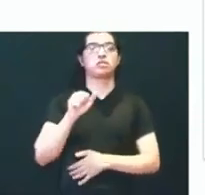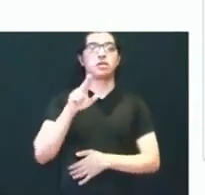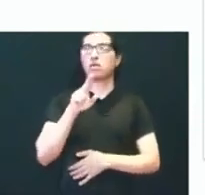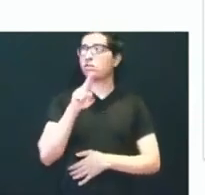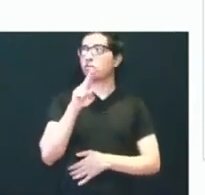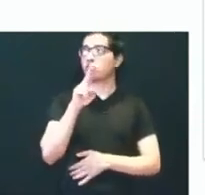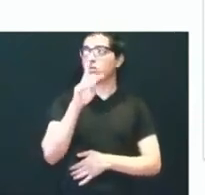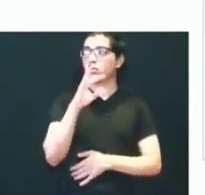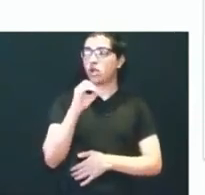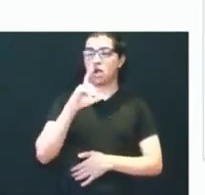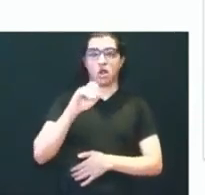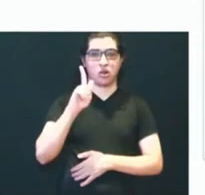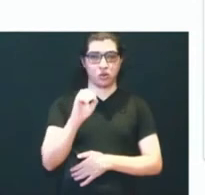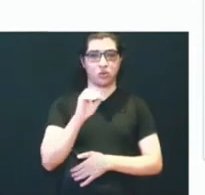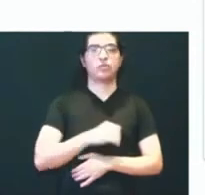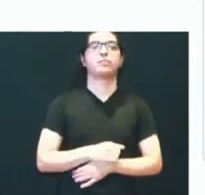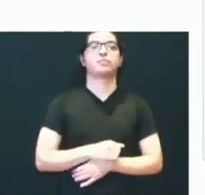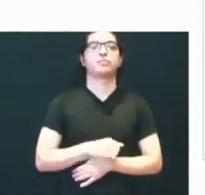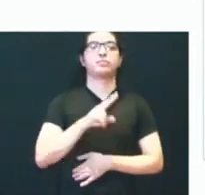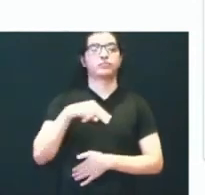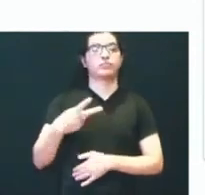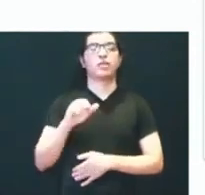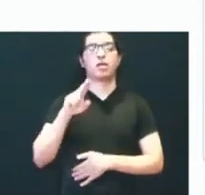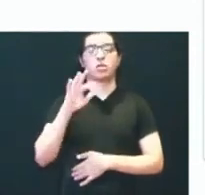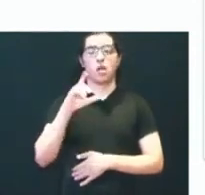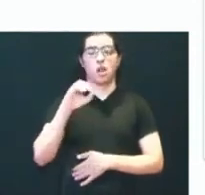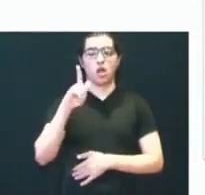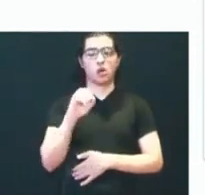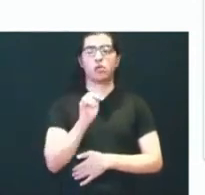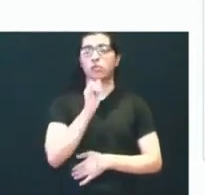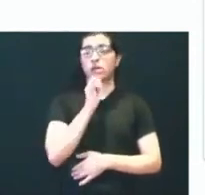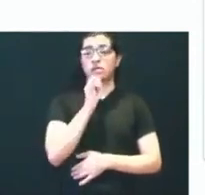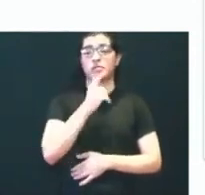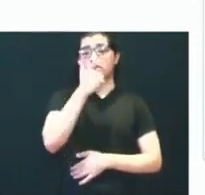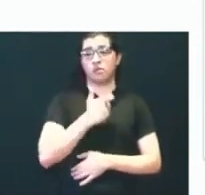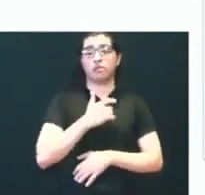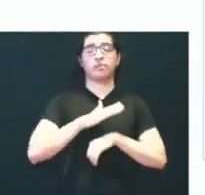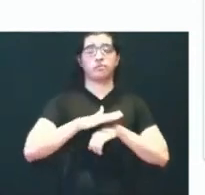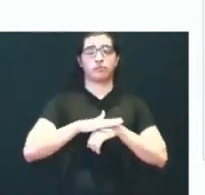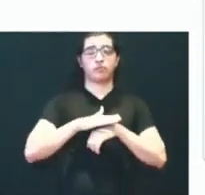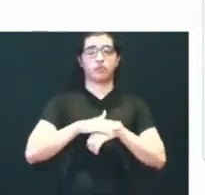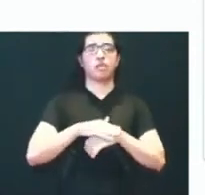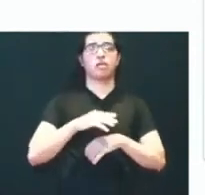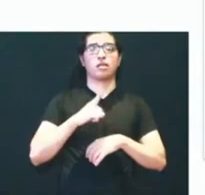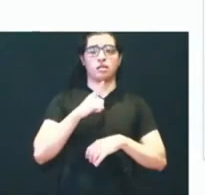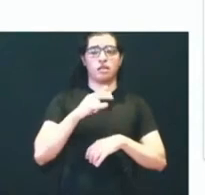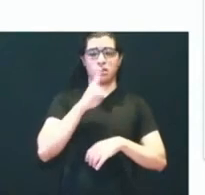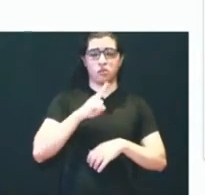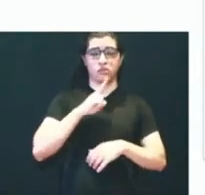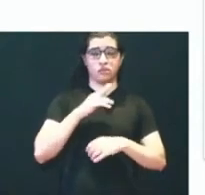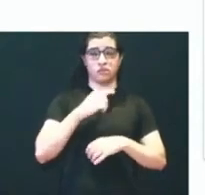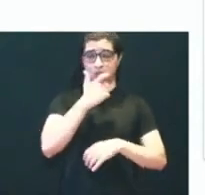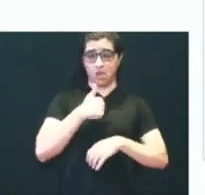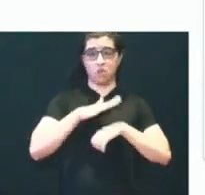autólogo. Qual é o transplante autólogo? É quando é o próprio paciente que doa a medula para ele mesmo.